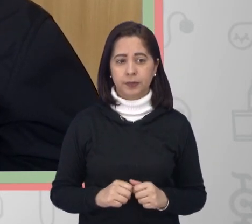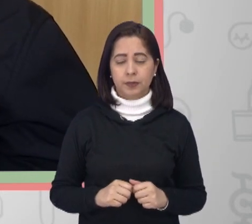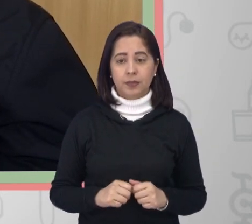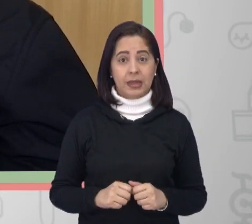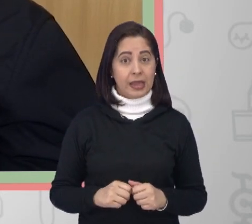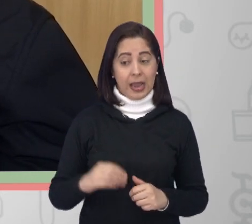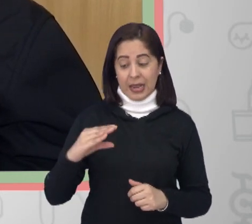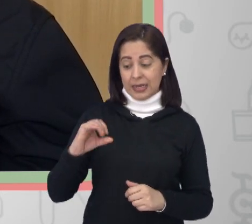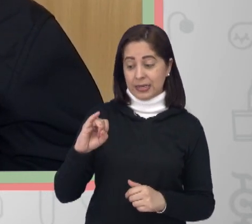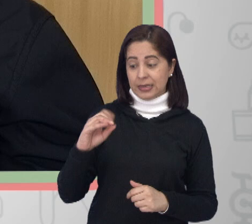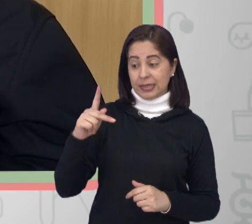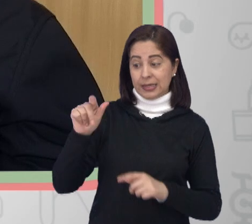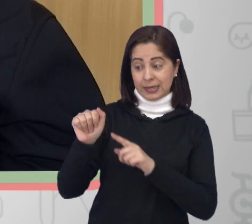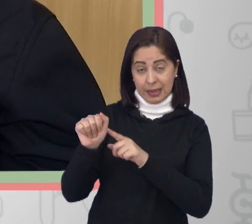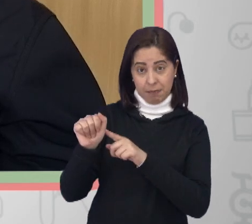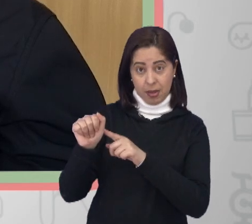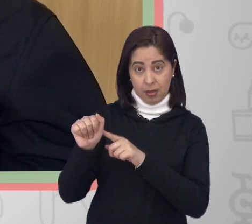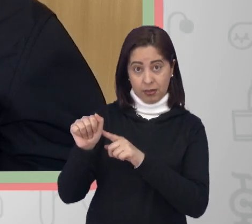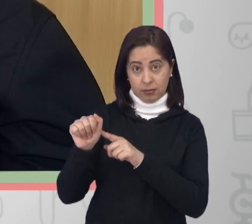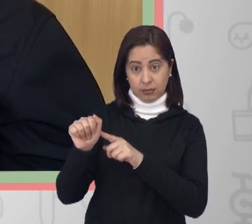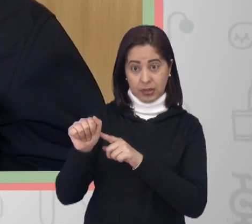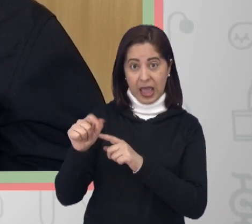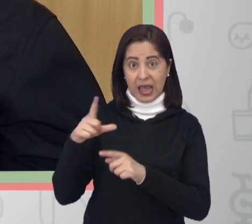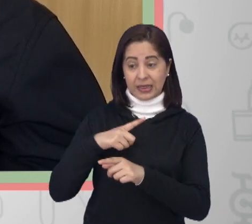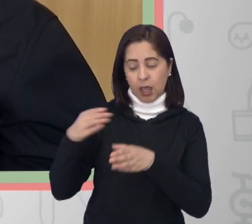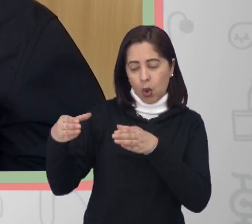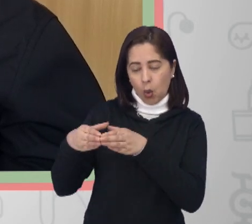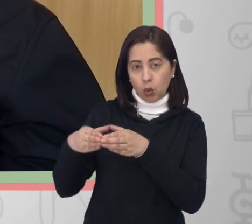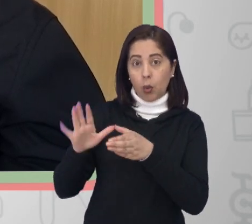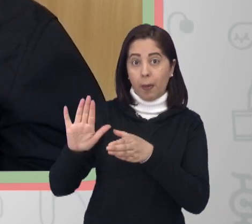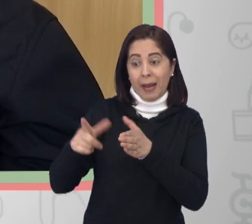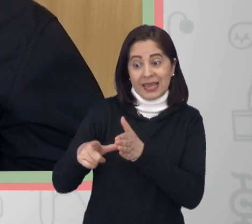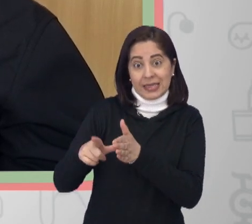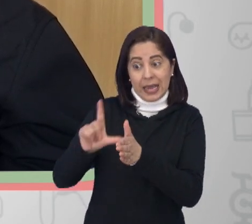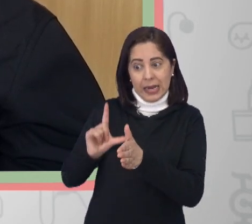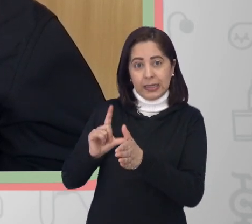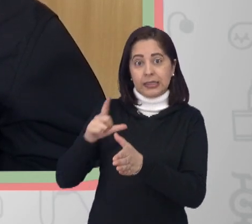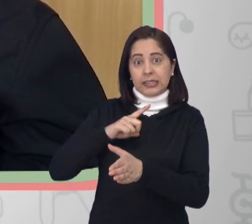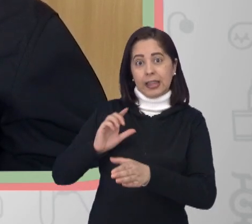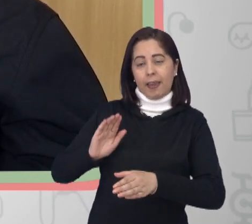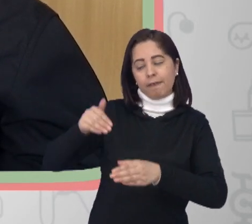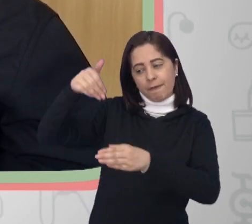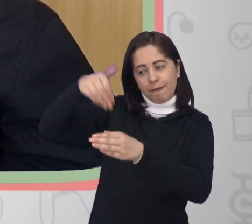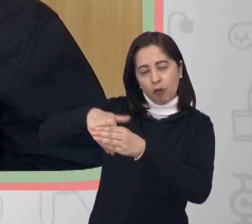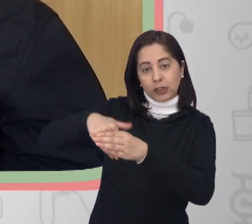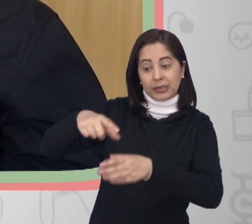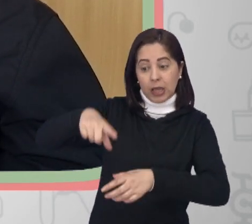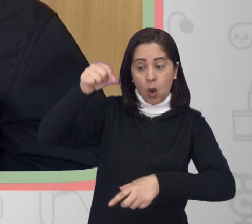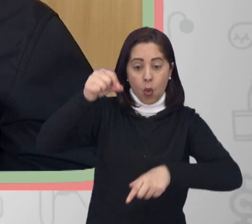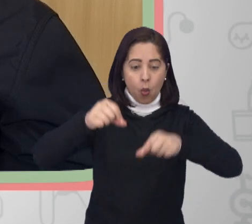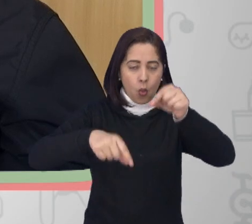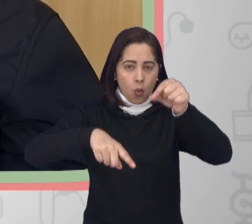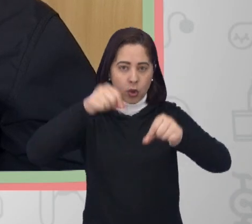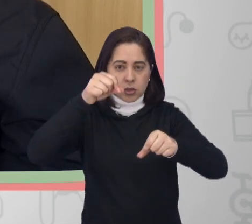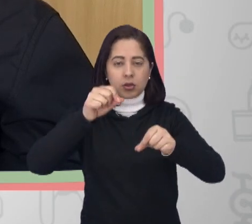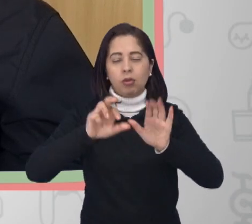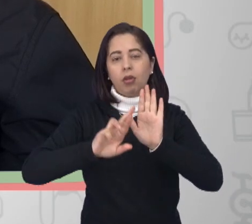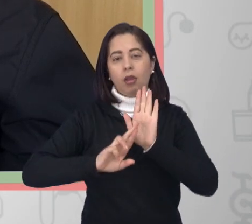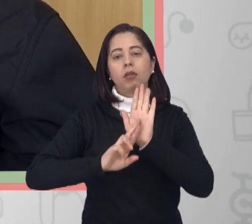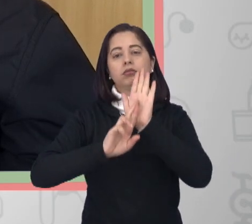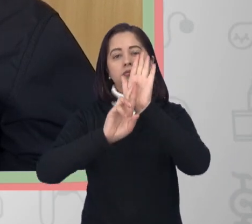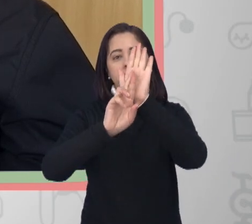A CIPA ela é formada através de um processo eleitoral, onde são